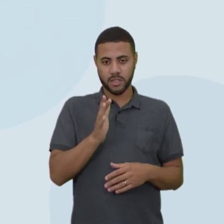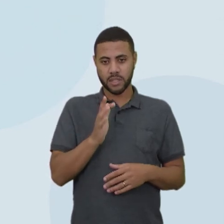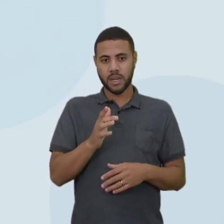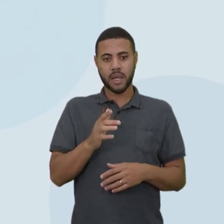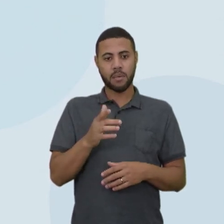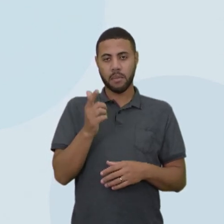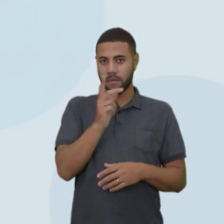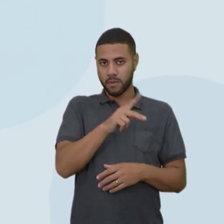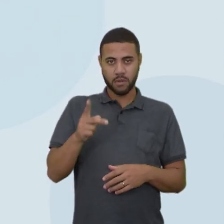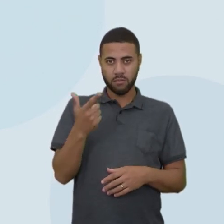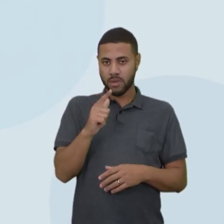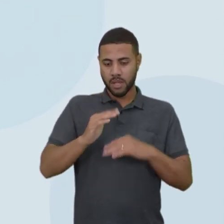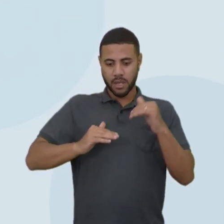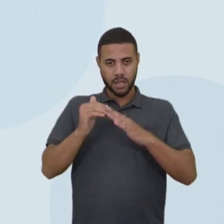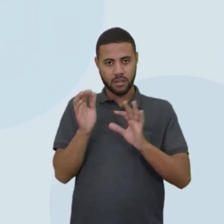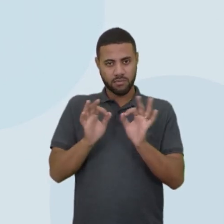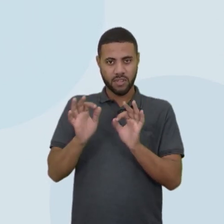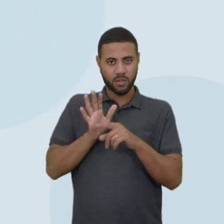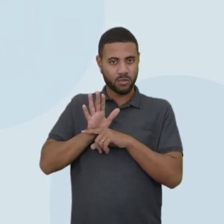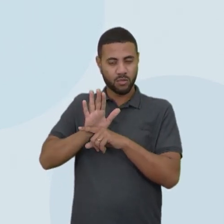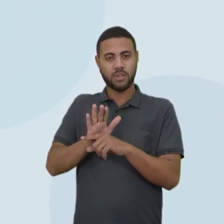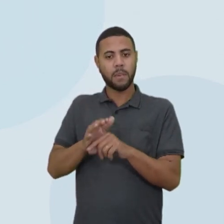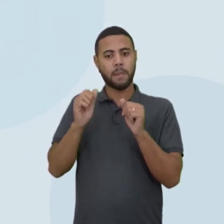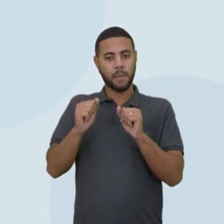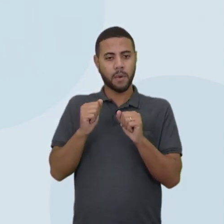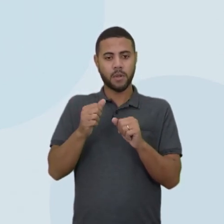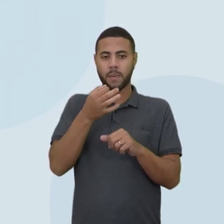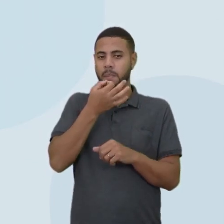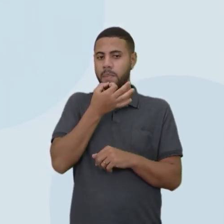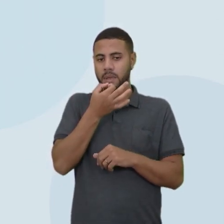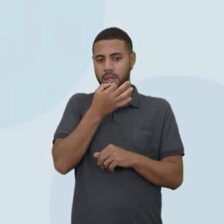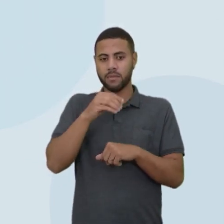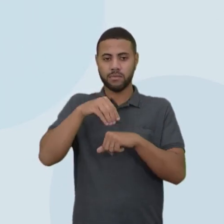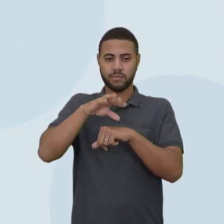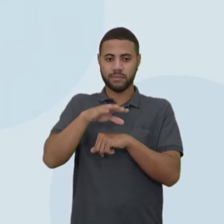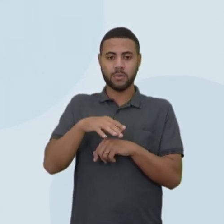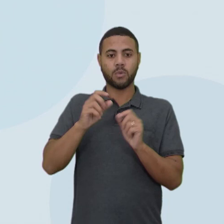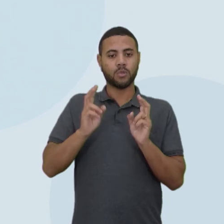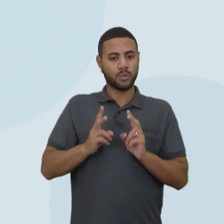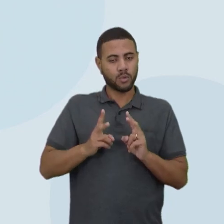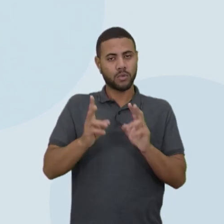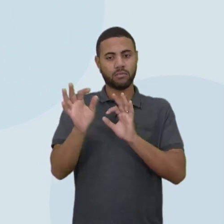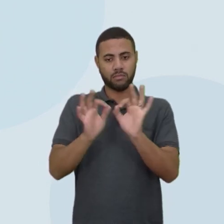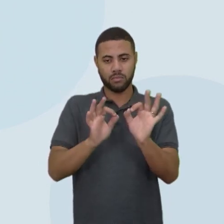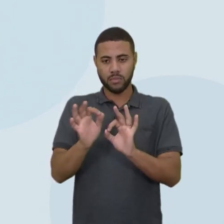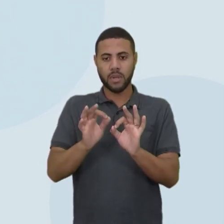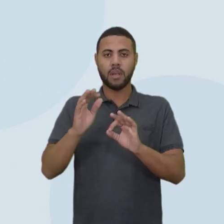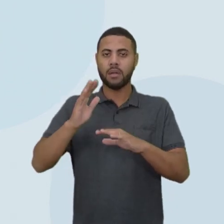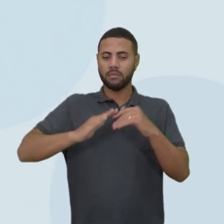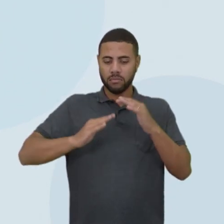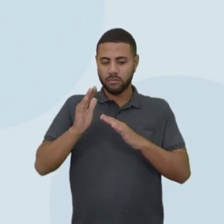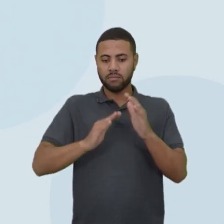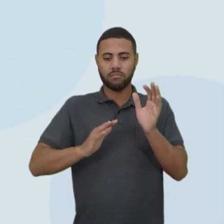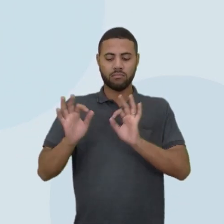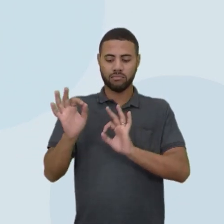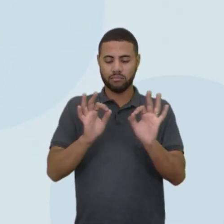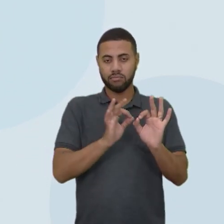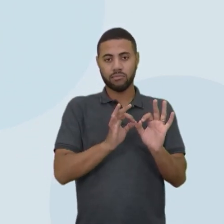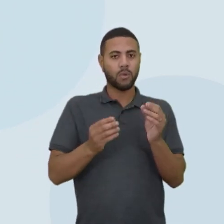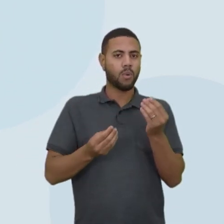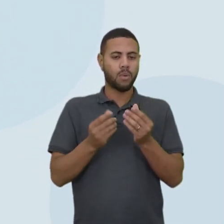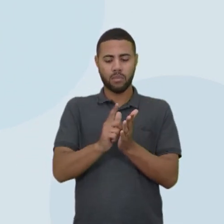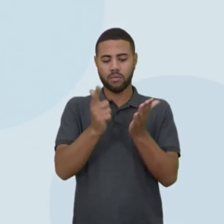professor no momento da realização desta aula, as recomendações são: Continue elaborando projetos sobre o Observatório de